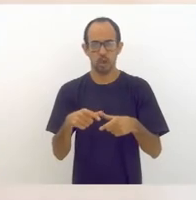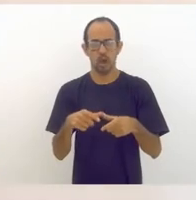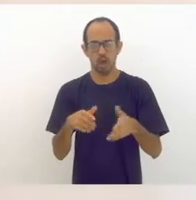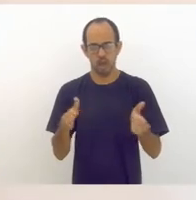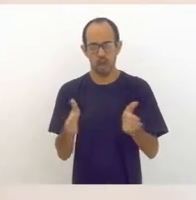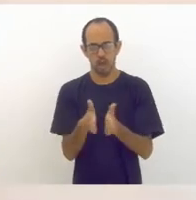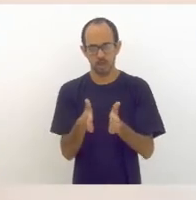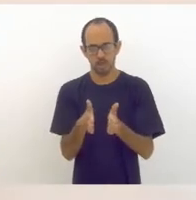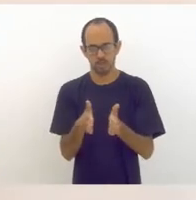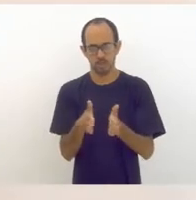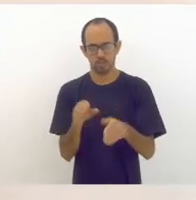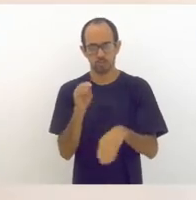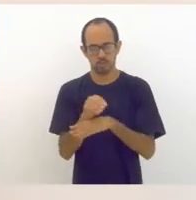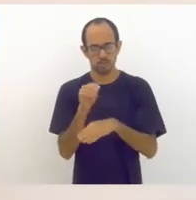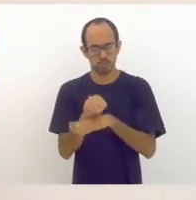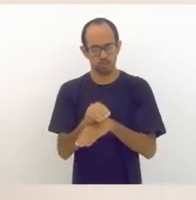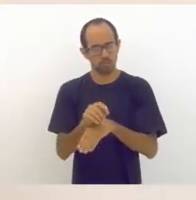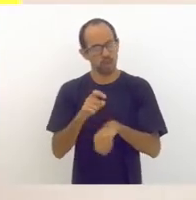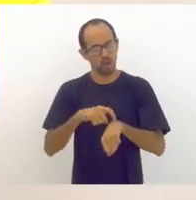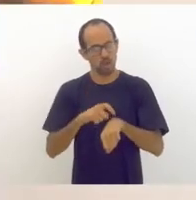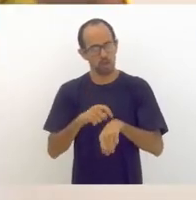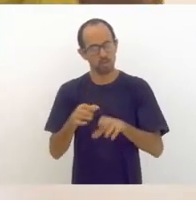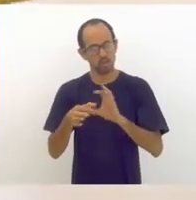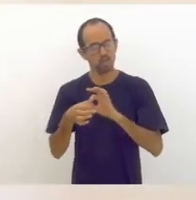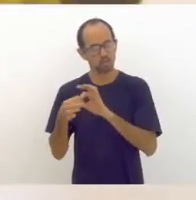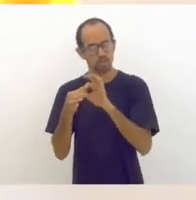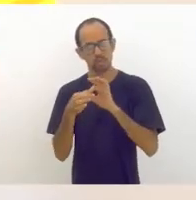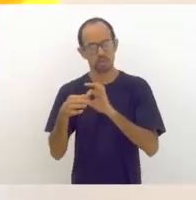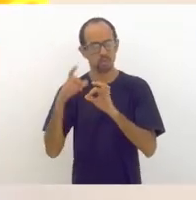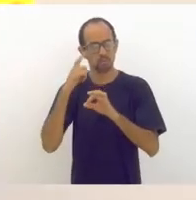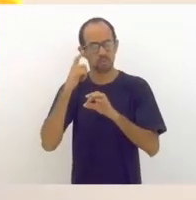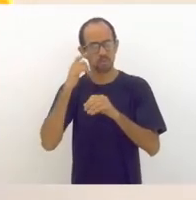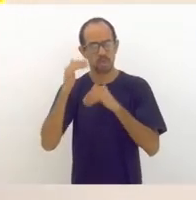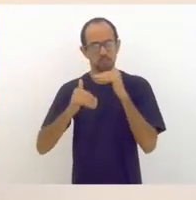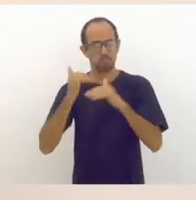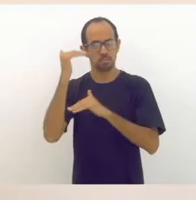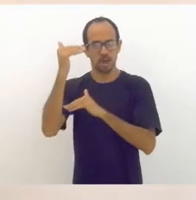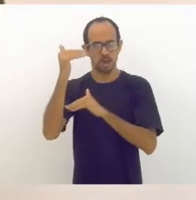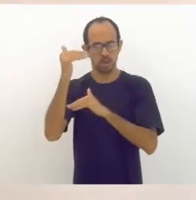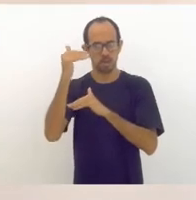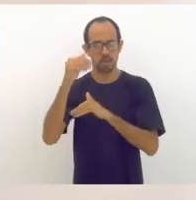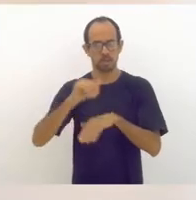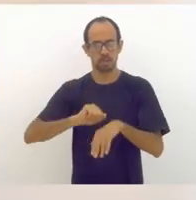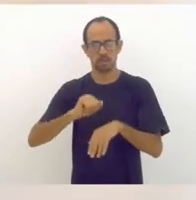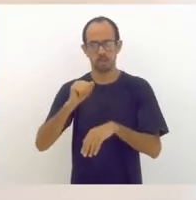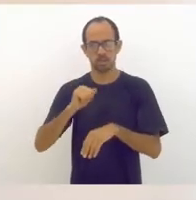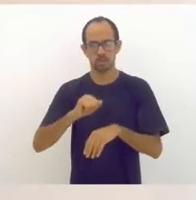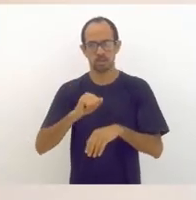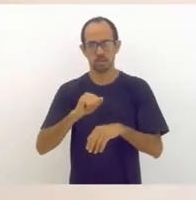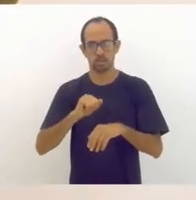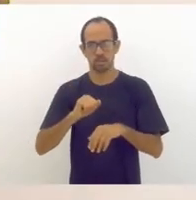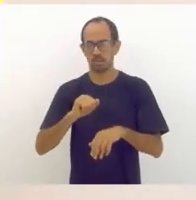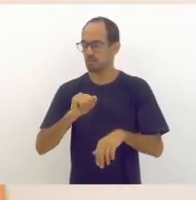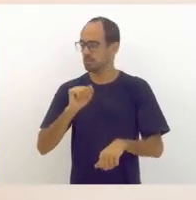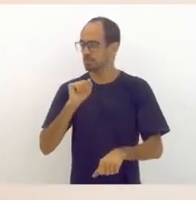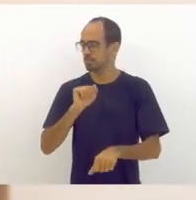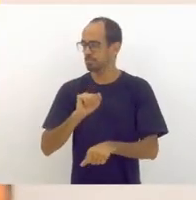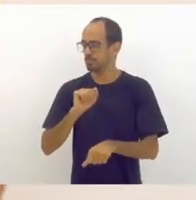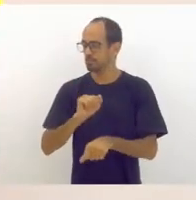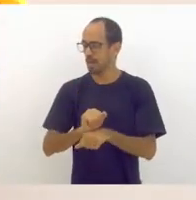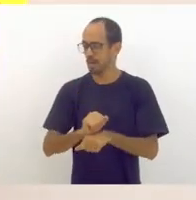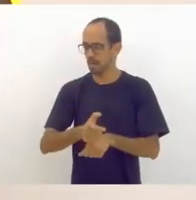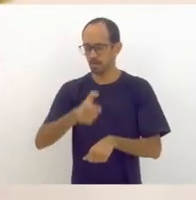na hora de nós unirmos e pensarmos mais além, largarmos essa